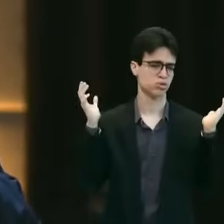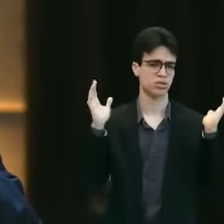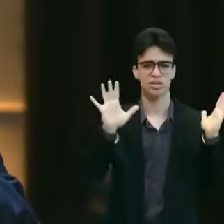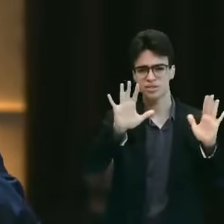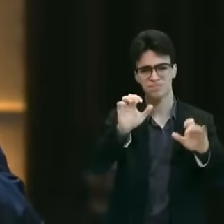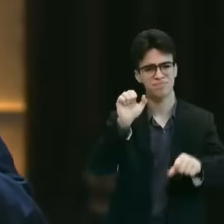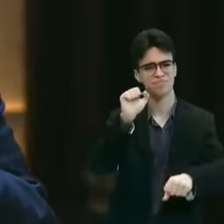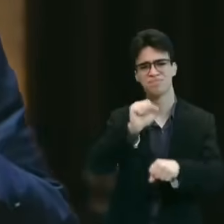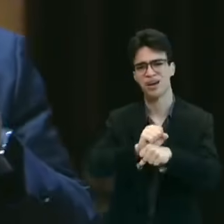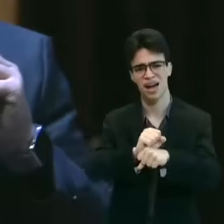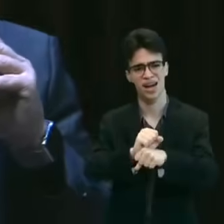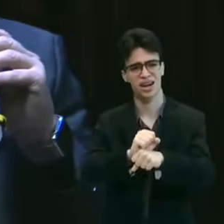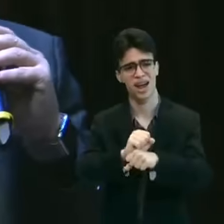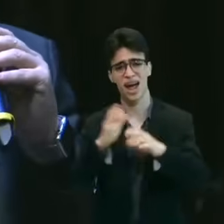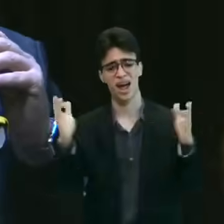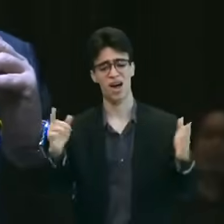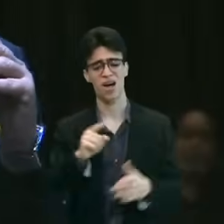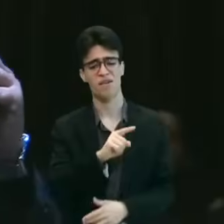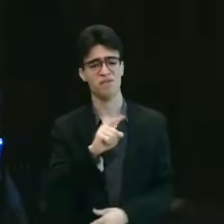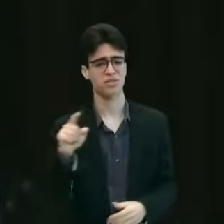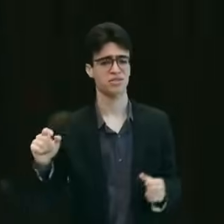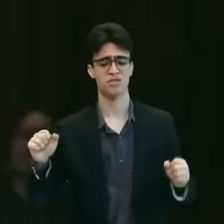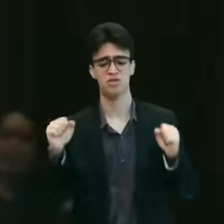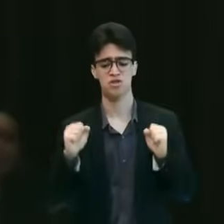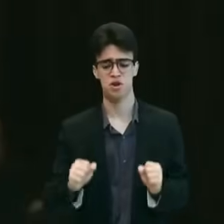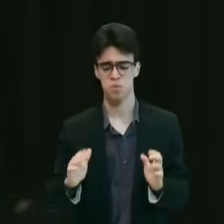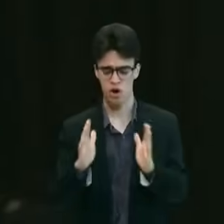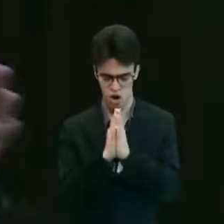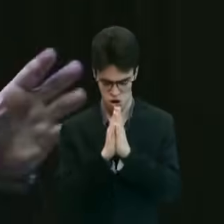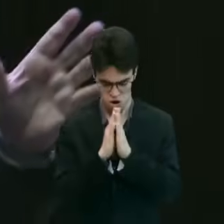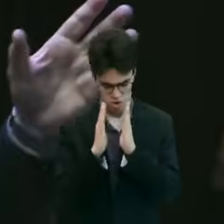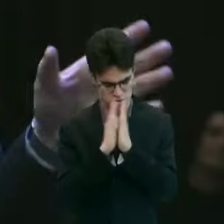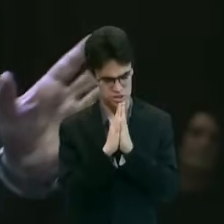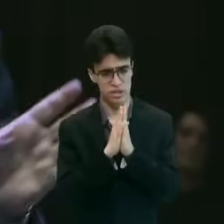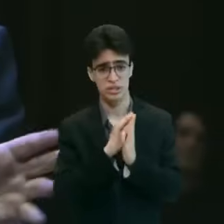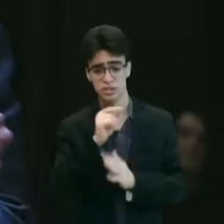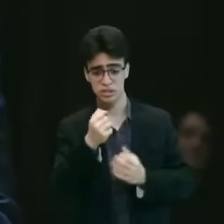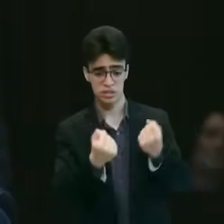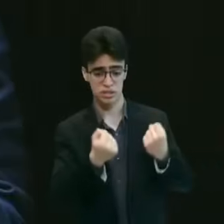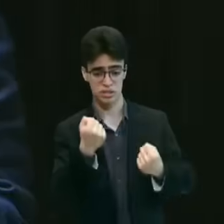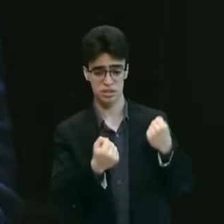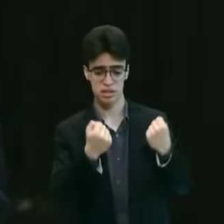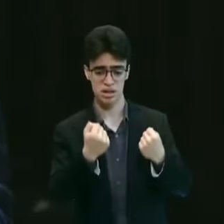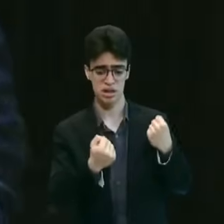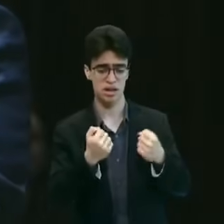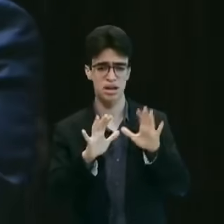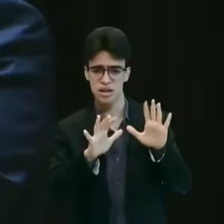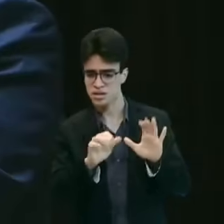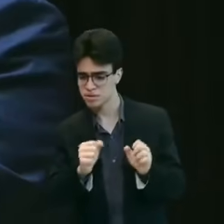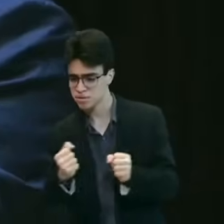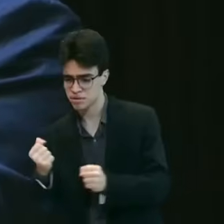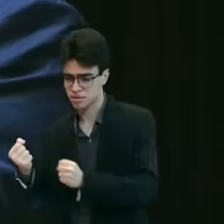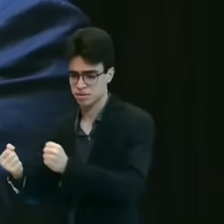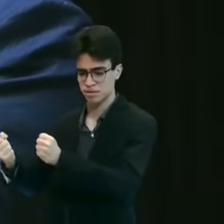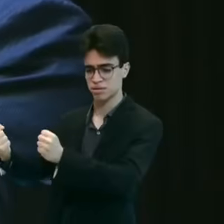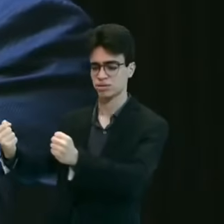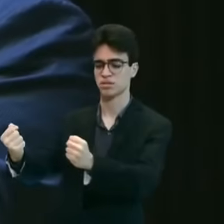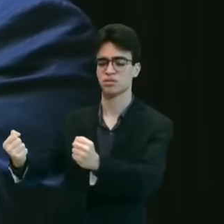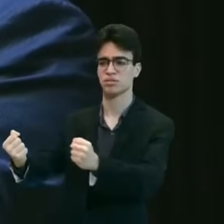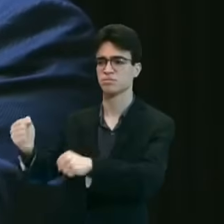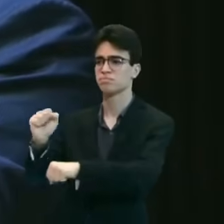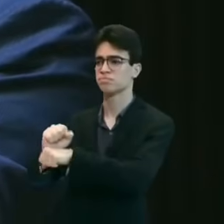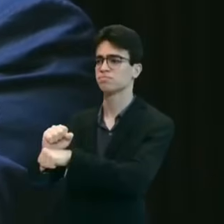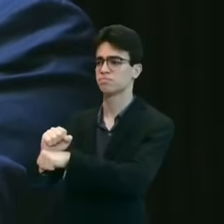para tudo que você está fazendo e se coloca numa atitude de oração. Se você está dirigindo o carro, encosta o teu carro agora